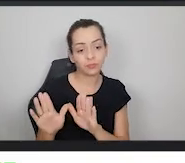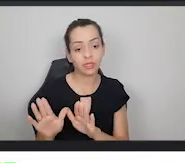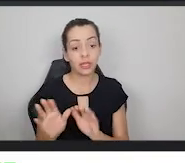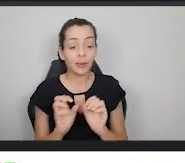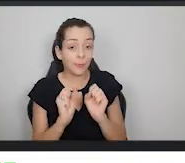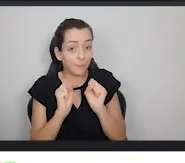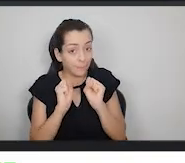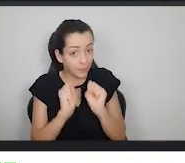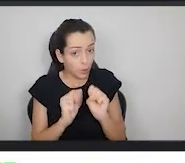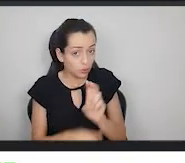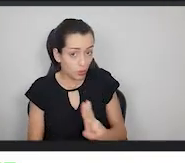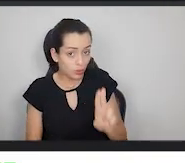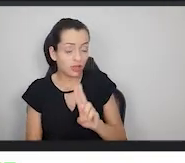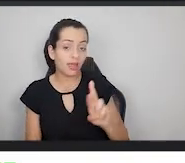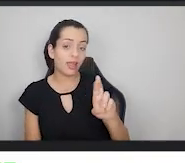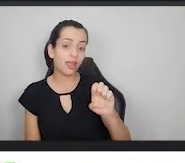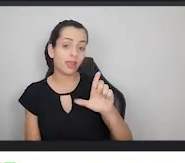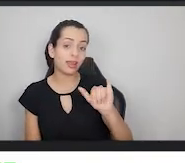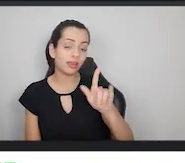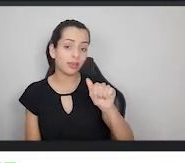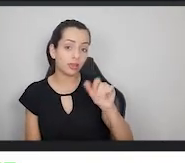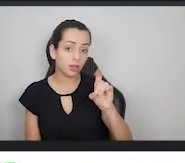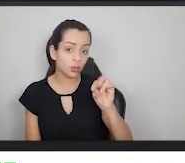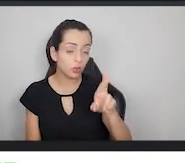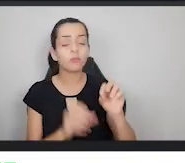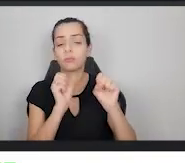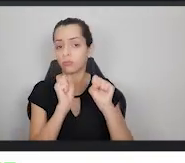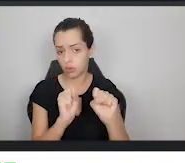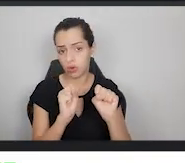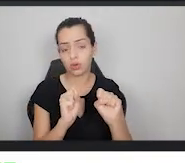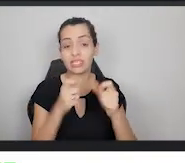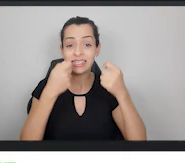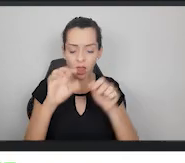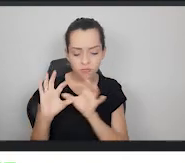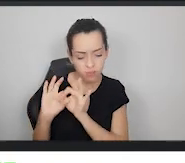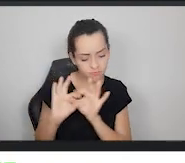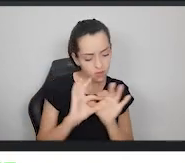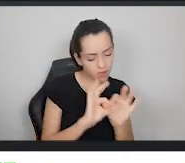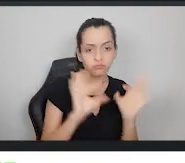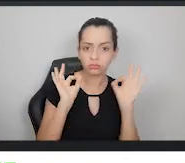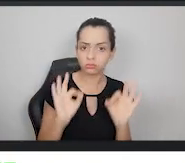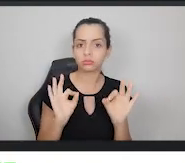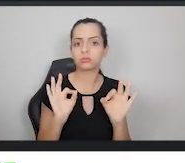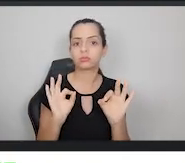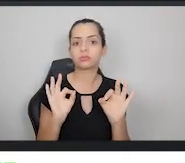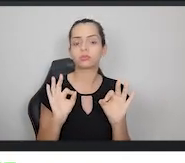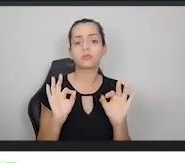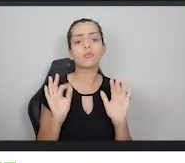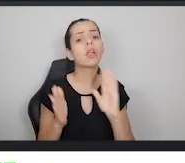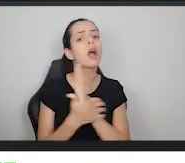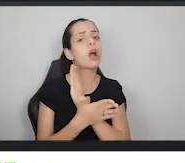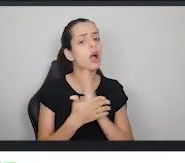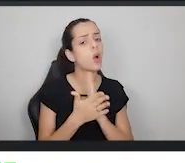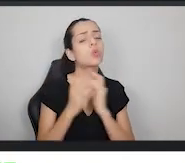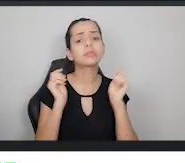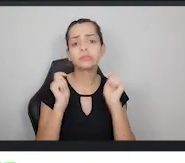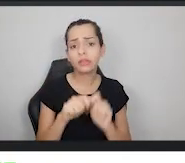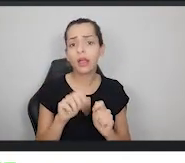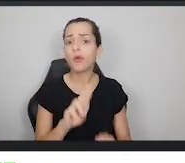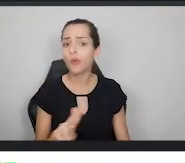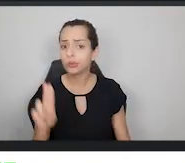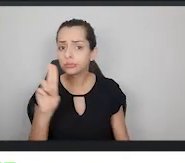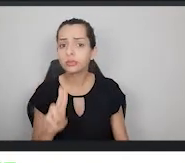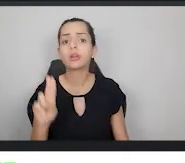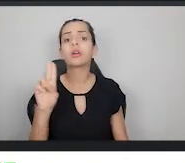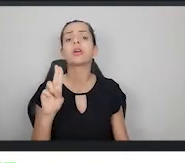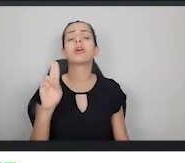o elo fusível, né? Preciso ter uma equipe para deslocar, então nós temos muita interrupção em função disso. Esse elemento é indispensável?